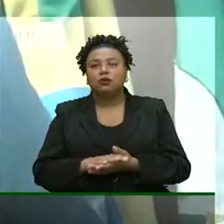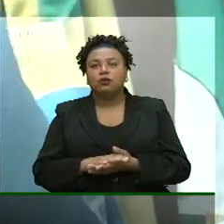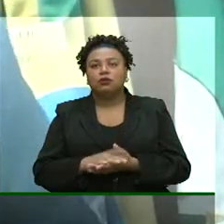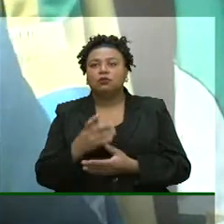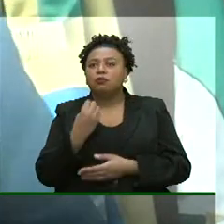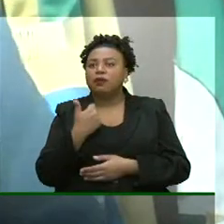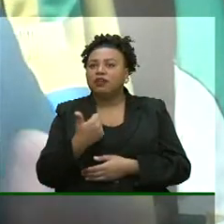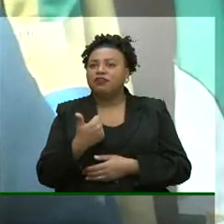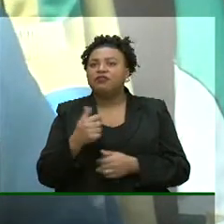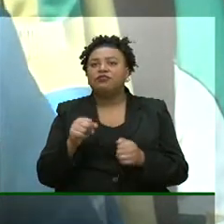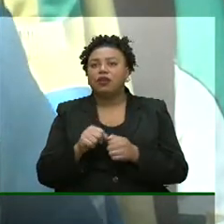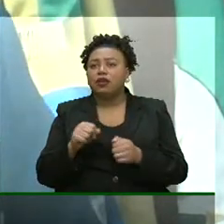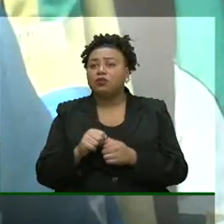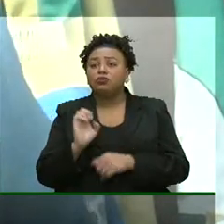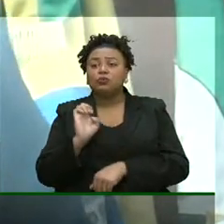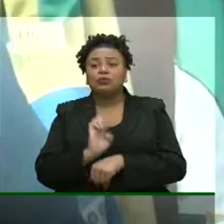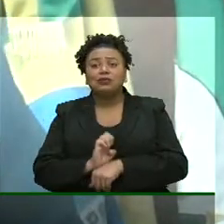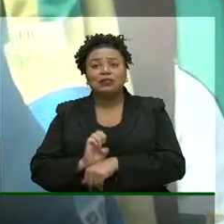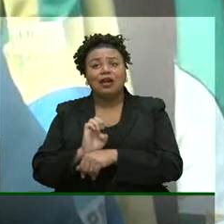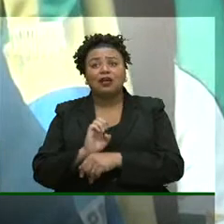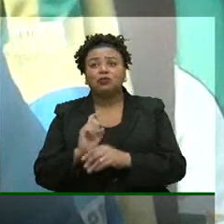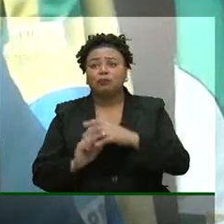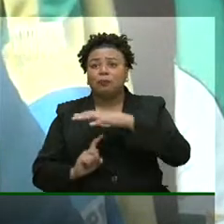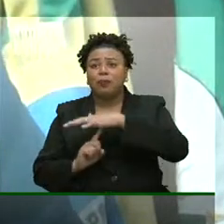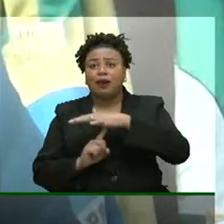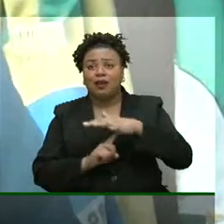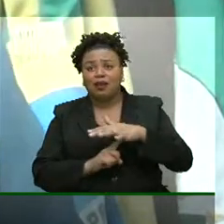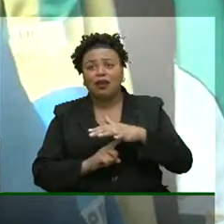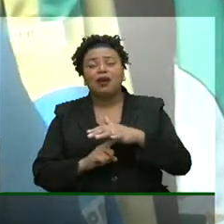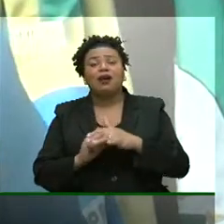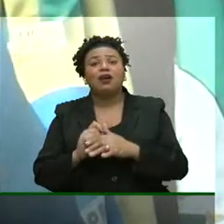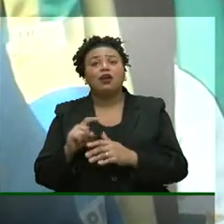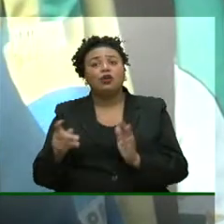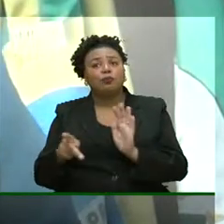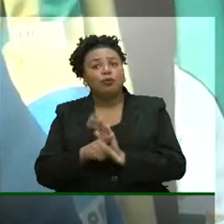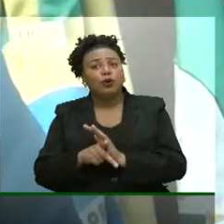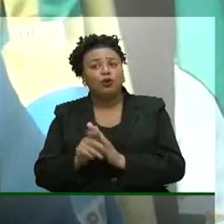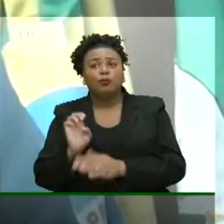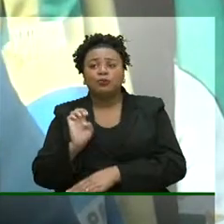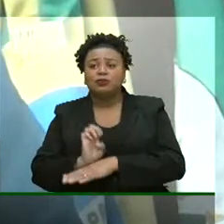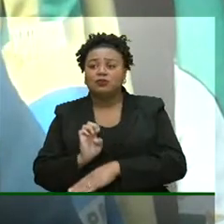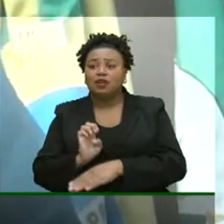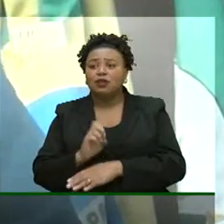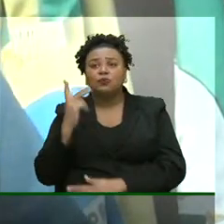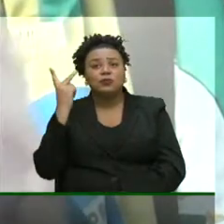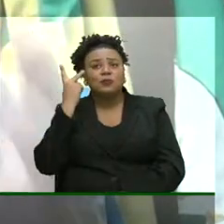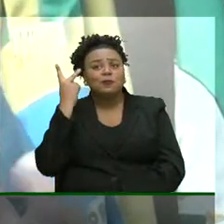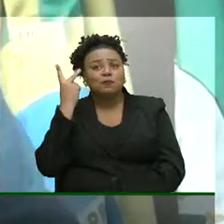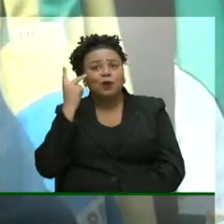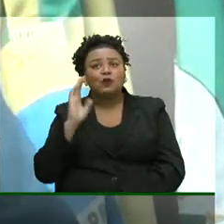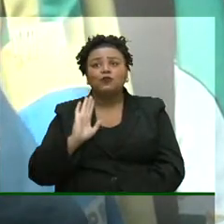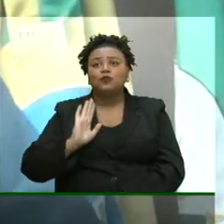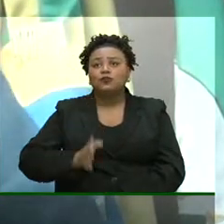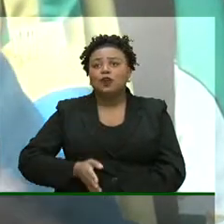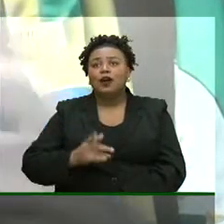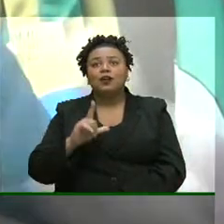feito que o Estado do Paraná e o próprio Estado de São Paulo, eles já